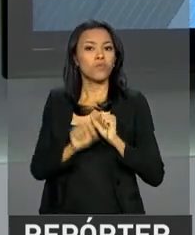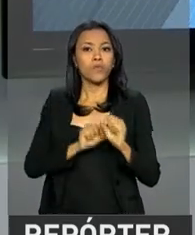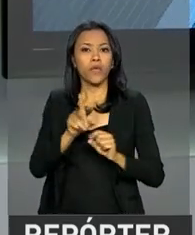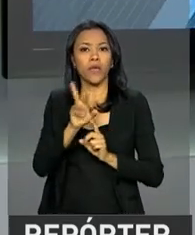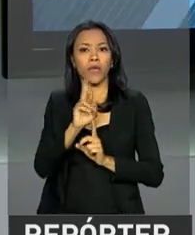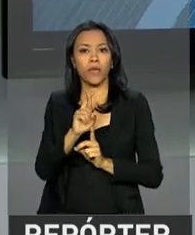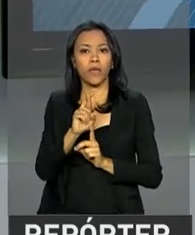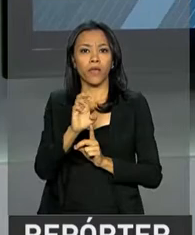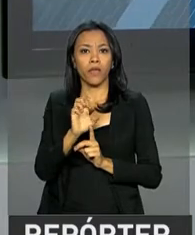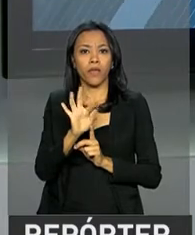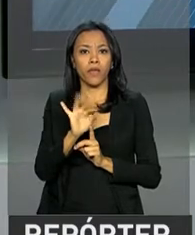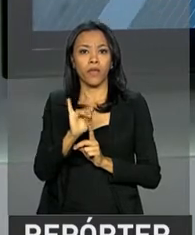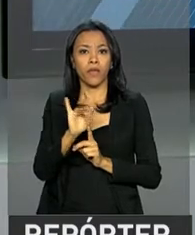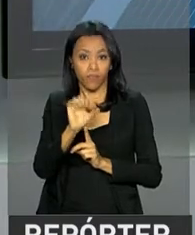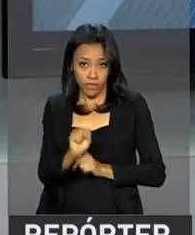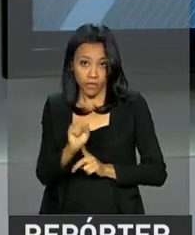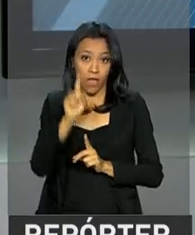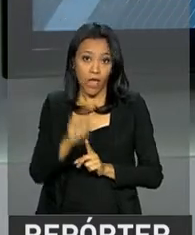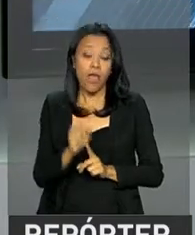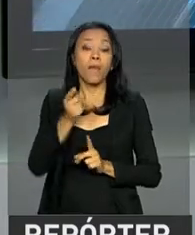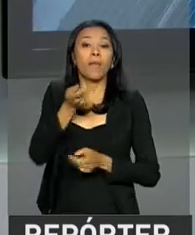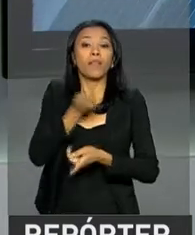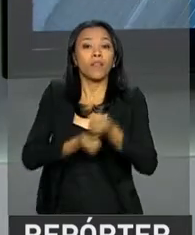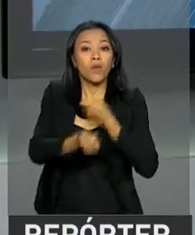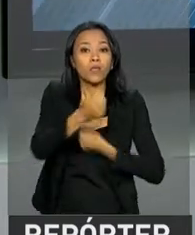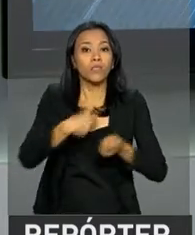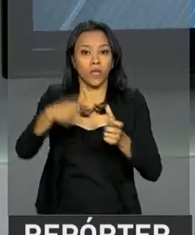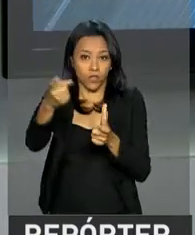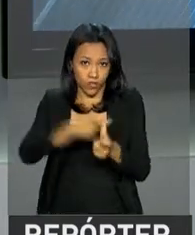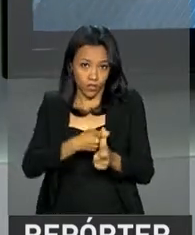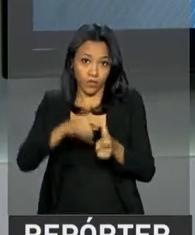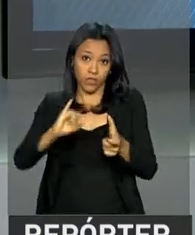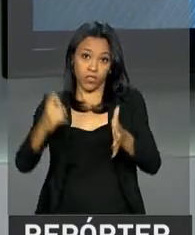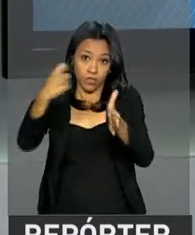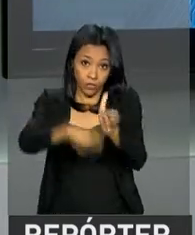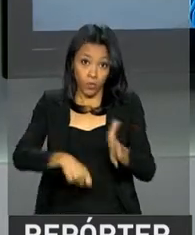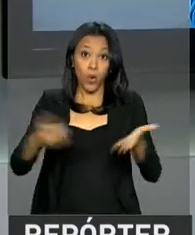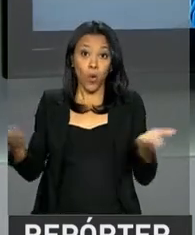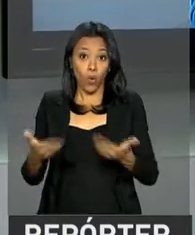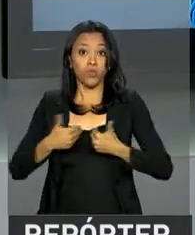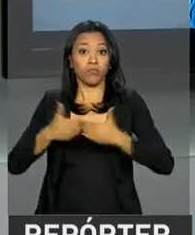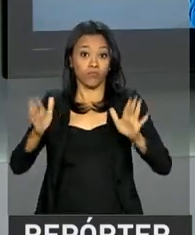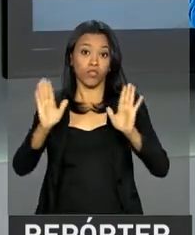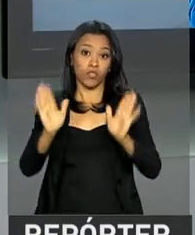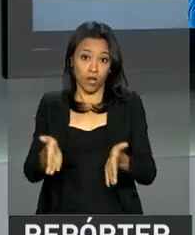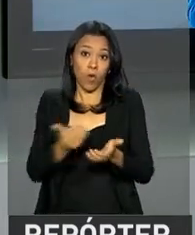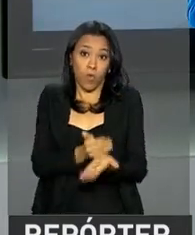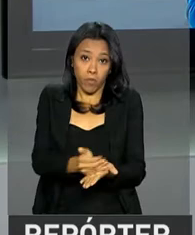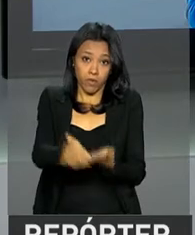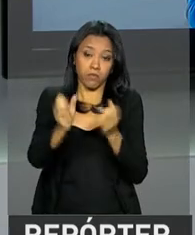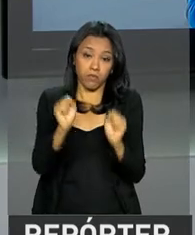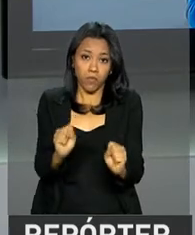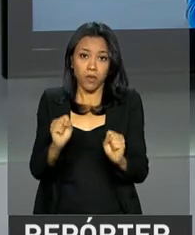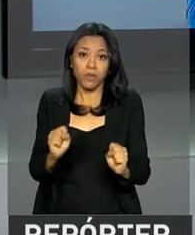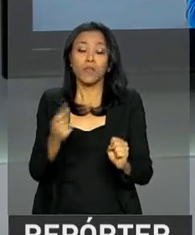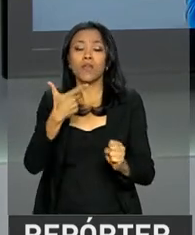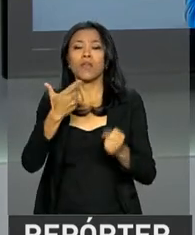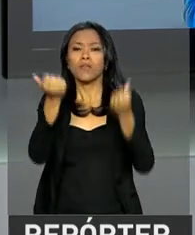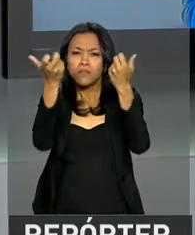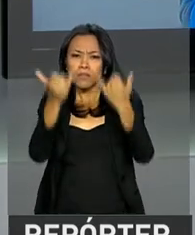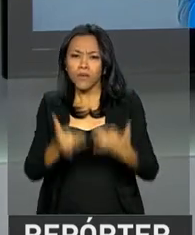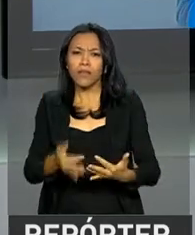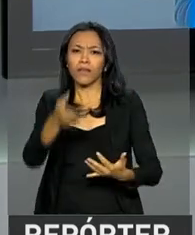de Dívidas Tributárias, está disponível a partir de hoje. Quem tem mais informações é a repórter Mara Kenupia. Com você,